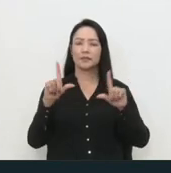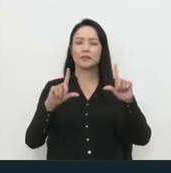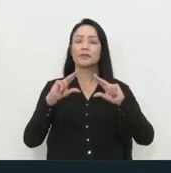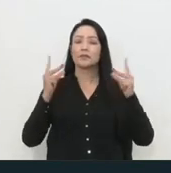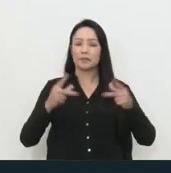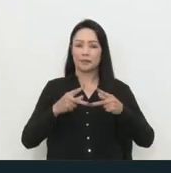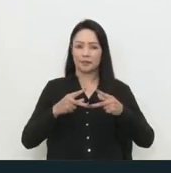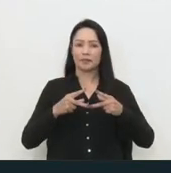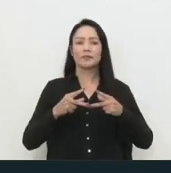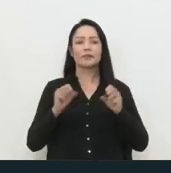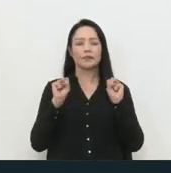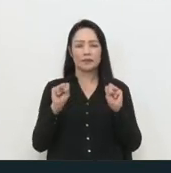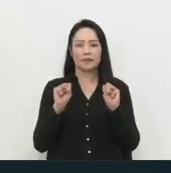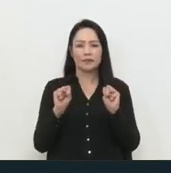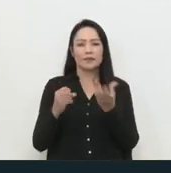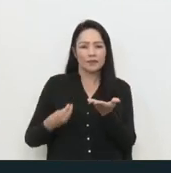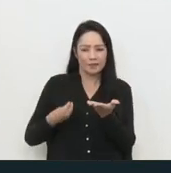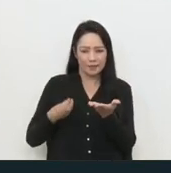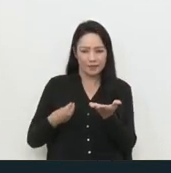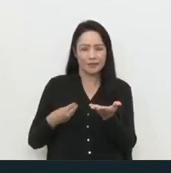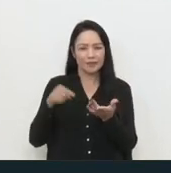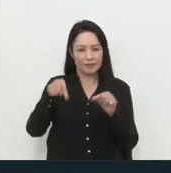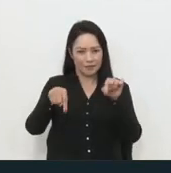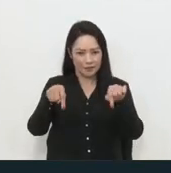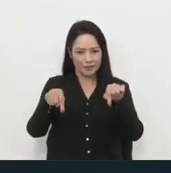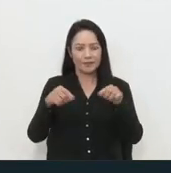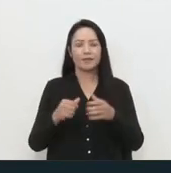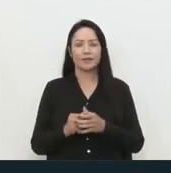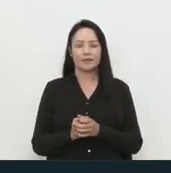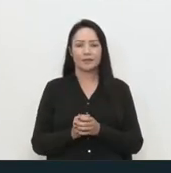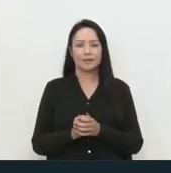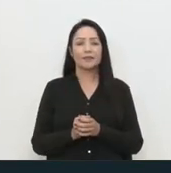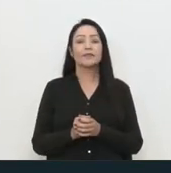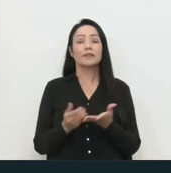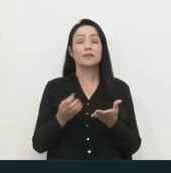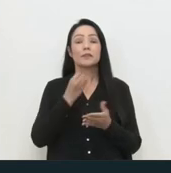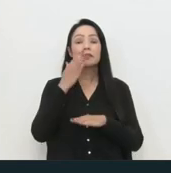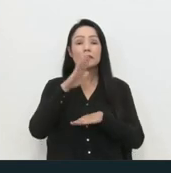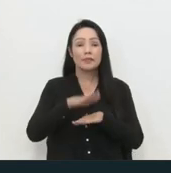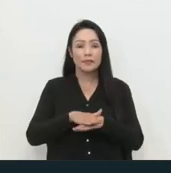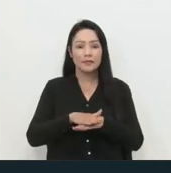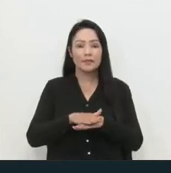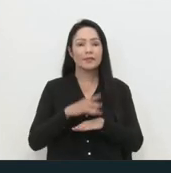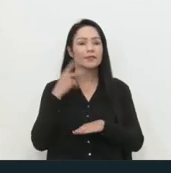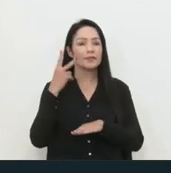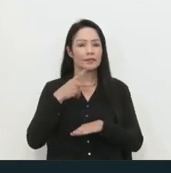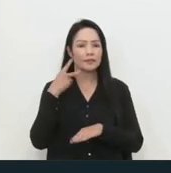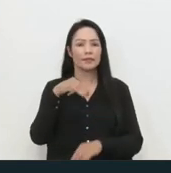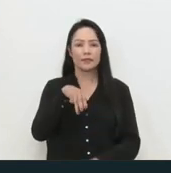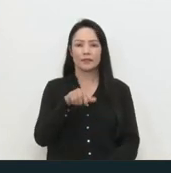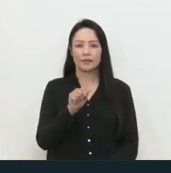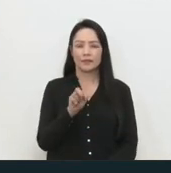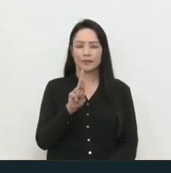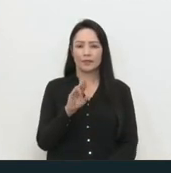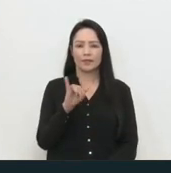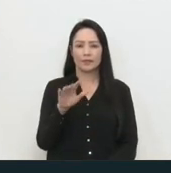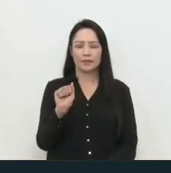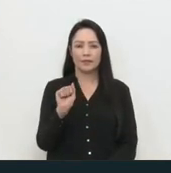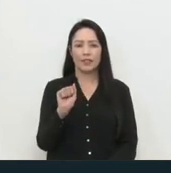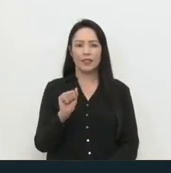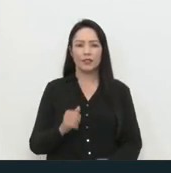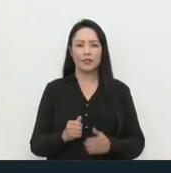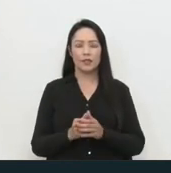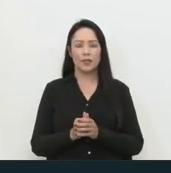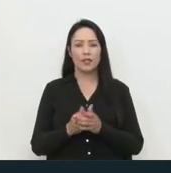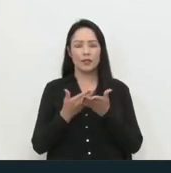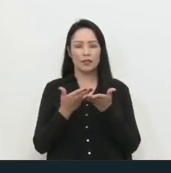os que estão aqui presentes Boa tarde a vereadora Márcia tasquete e